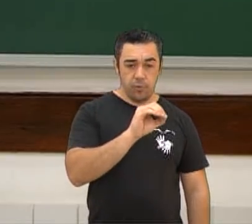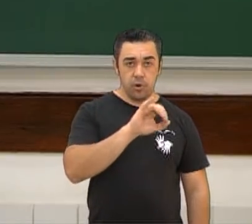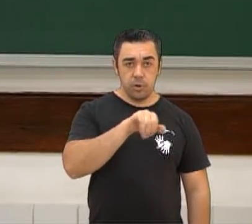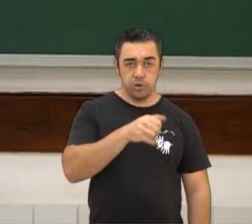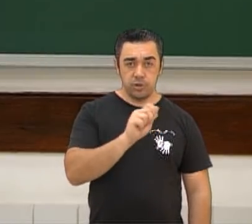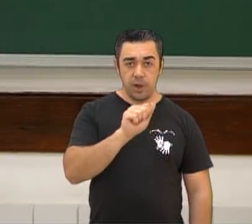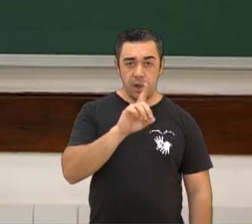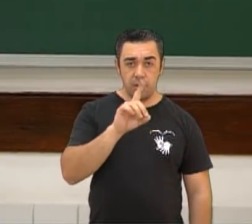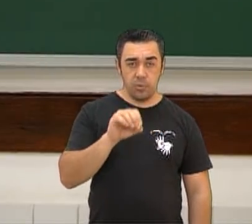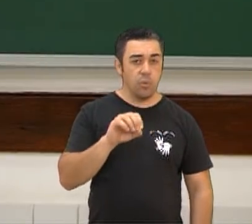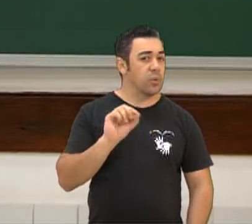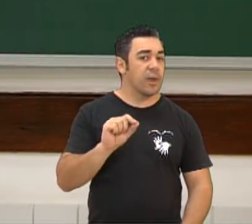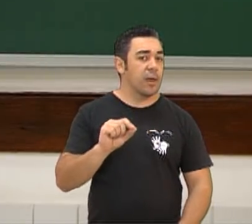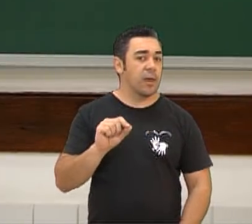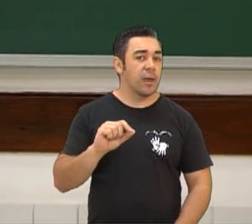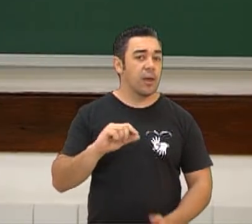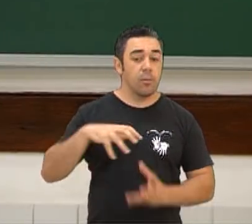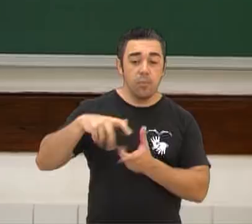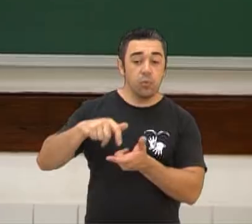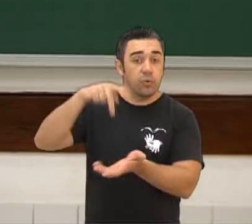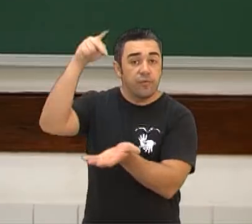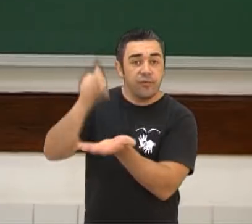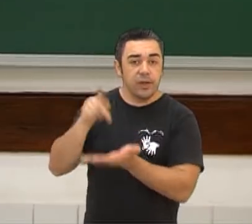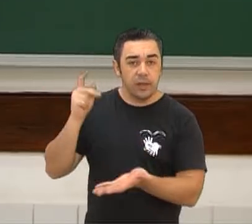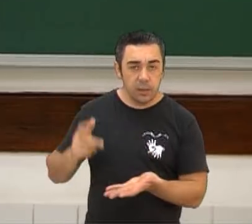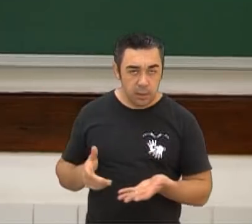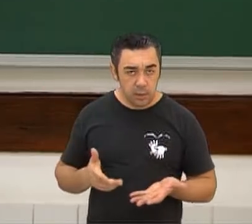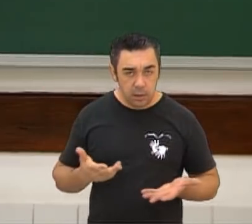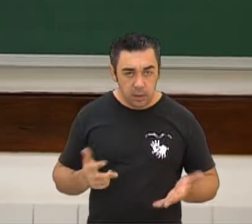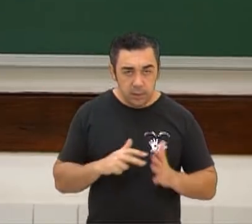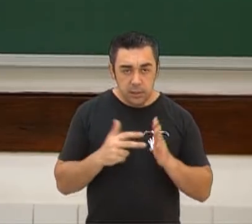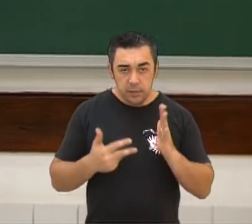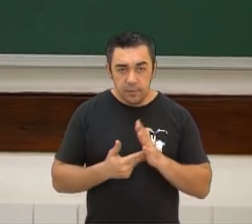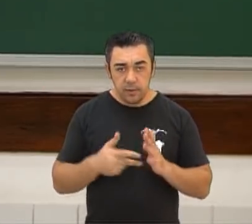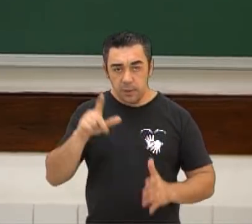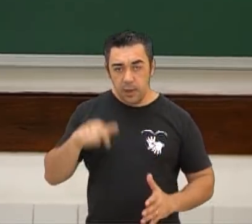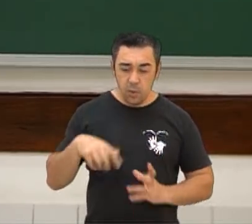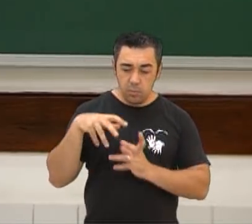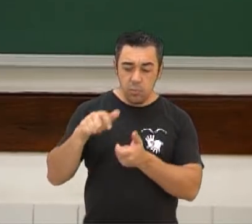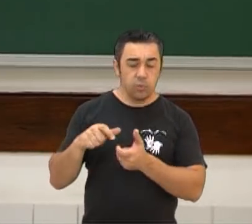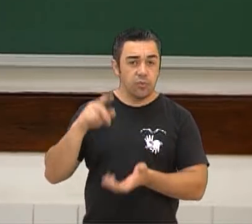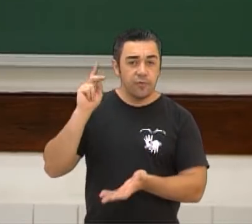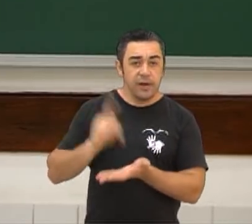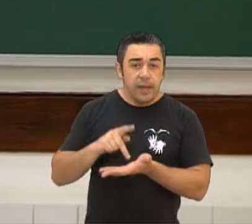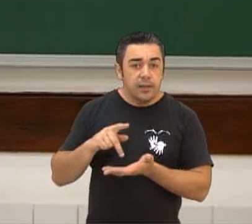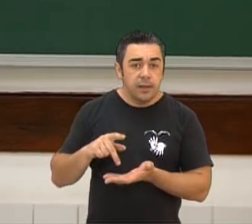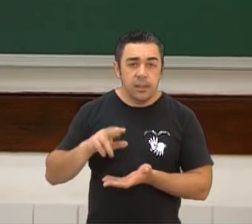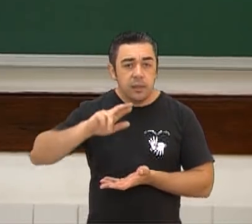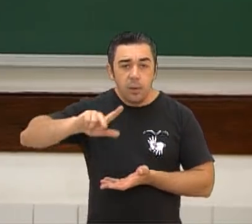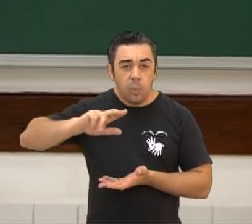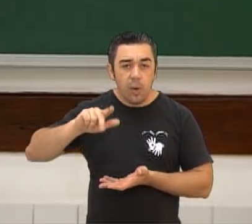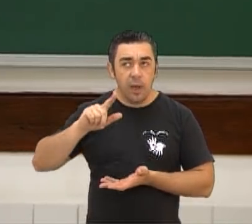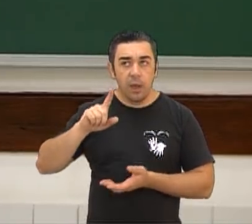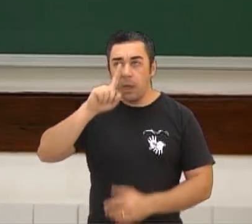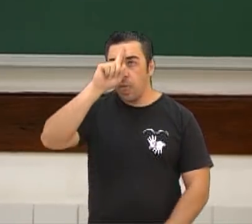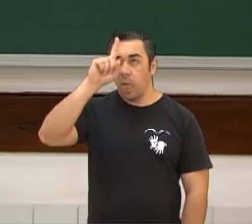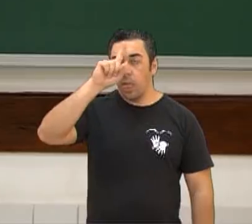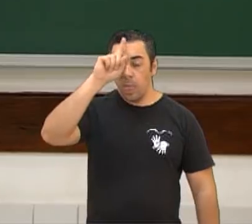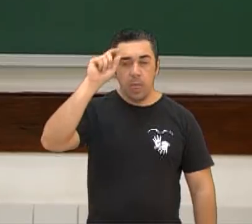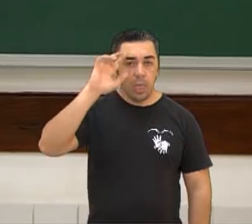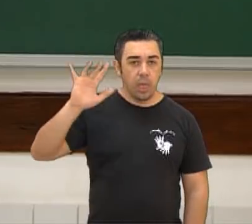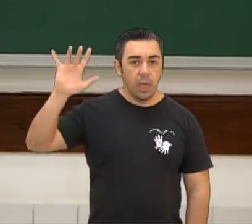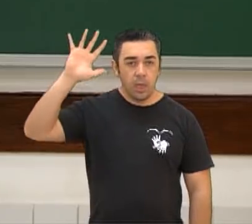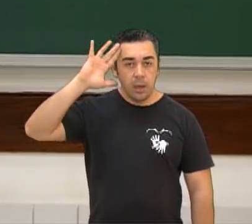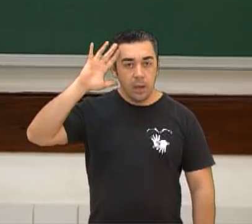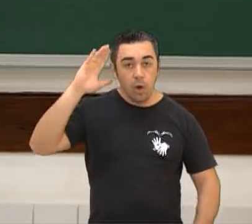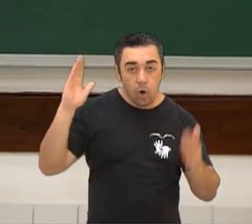Nietzsche? O mundo verdadeiro. O mundo verdadeiro é o mundo inventado. Tá? E aqui temos um dos pontos mais essenciais da nossa